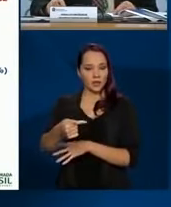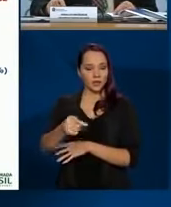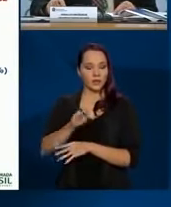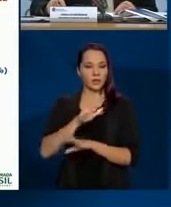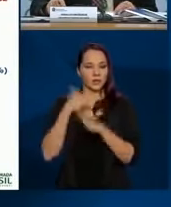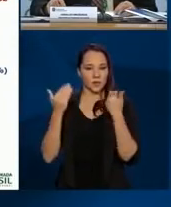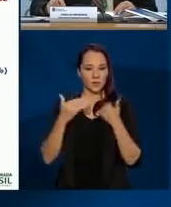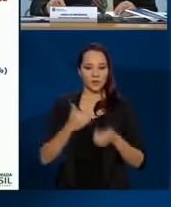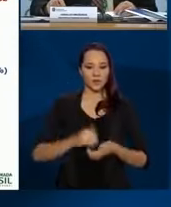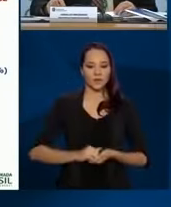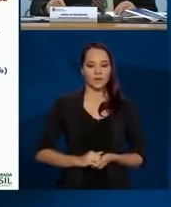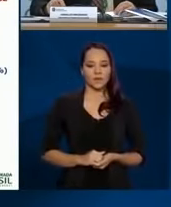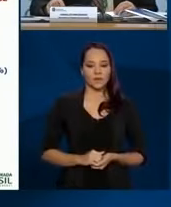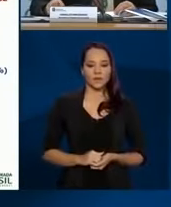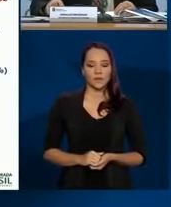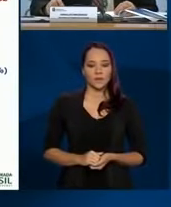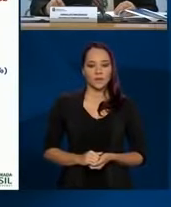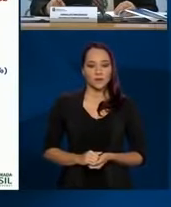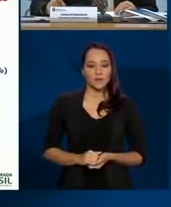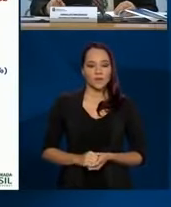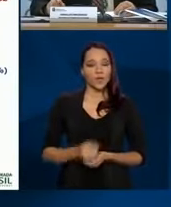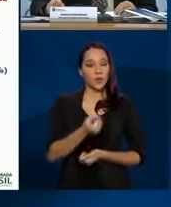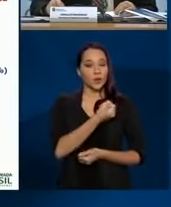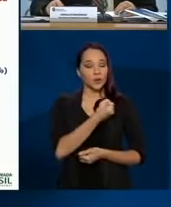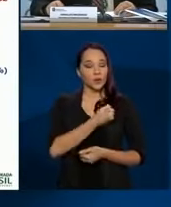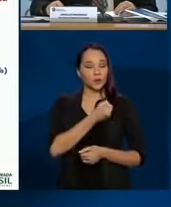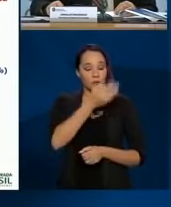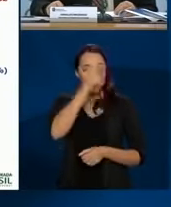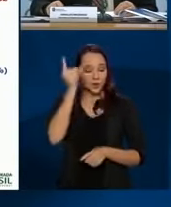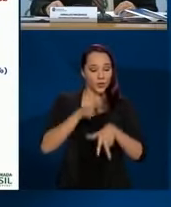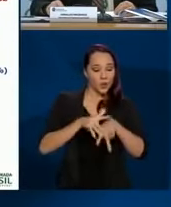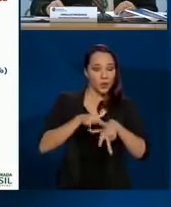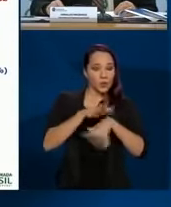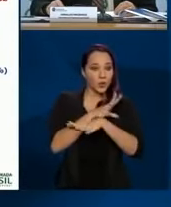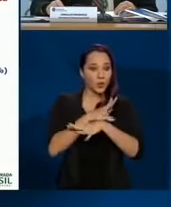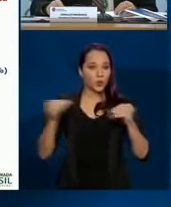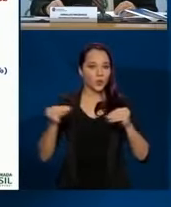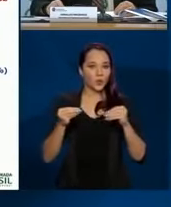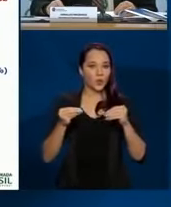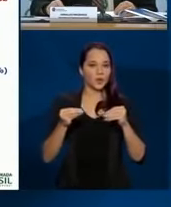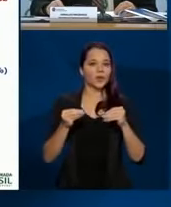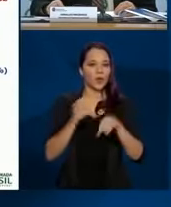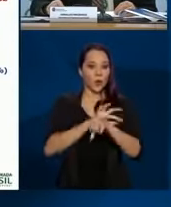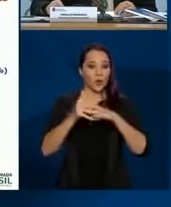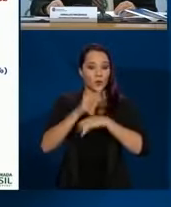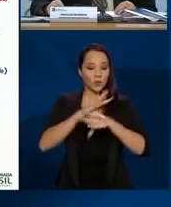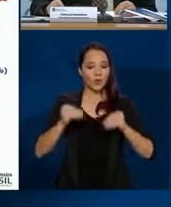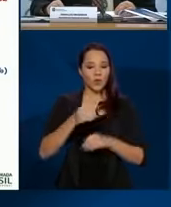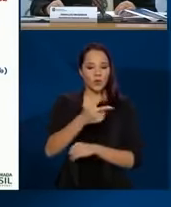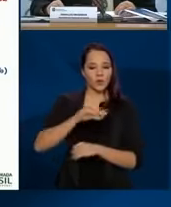1.437 óbitos. O número de recuperados, no total de